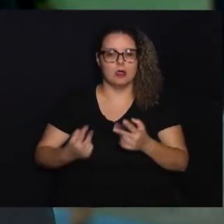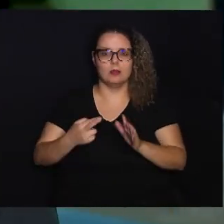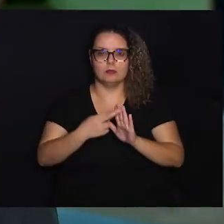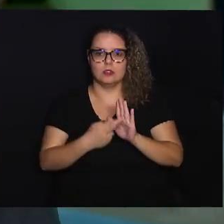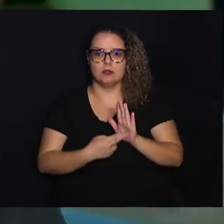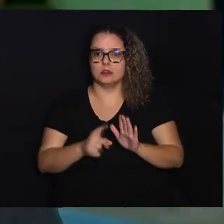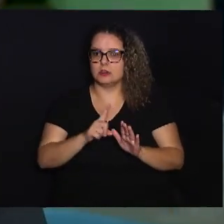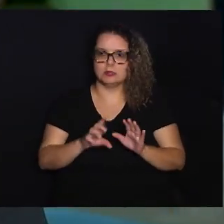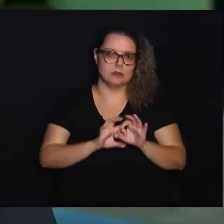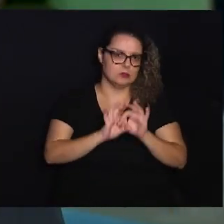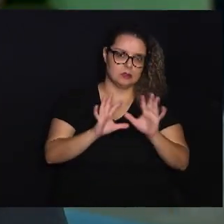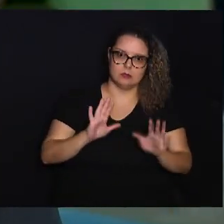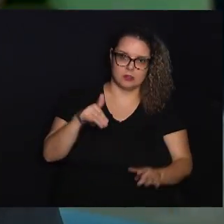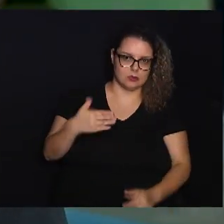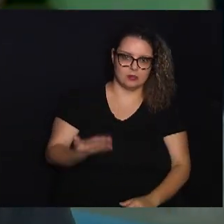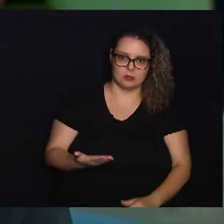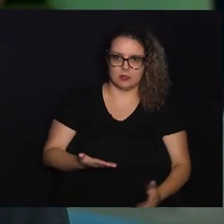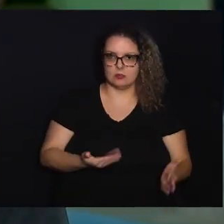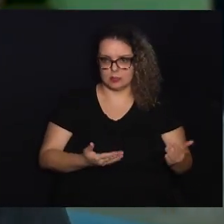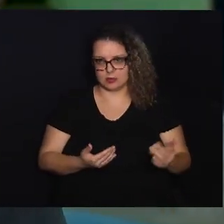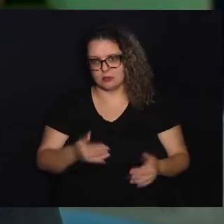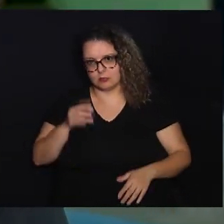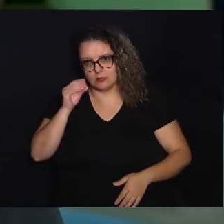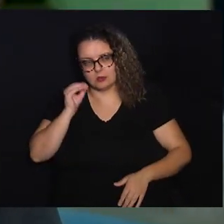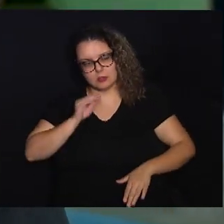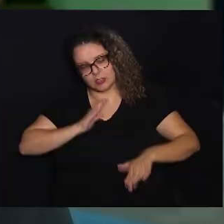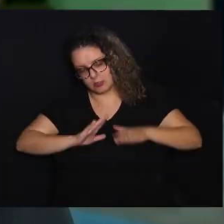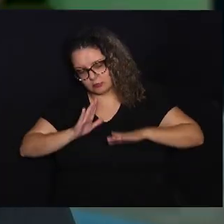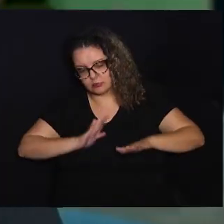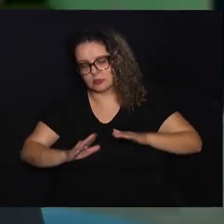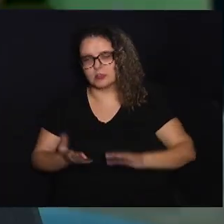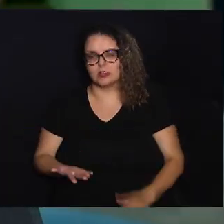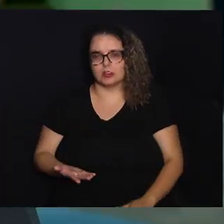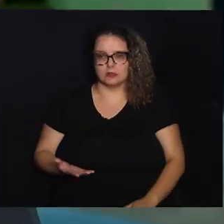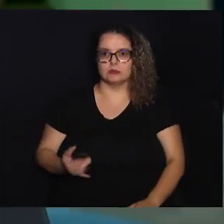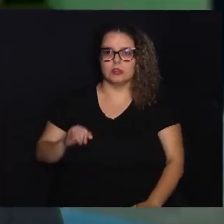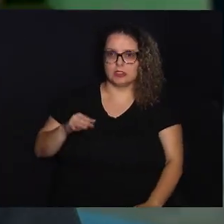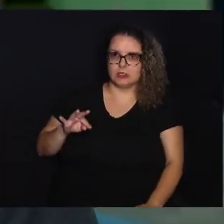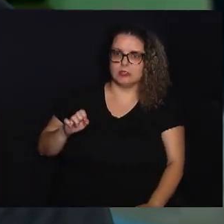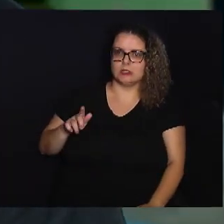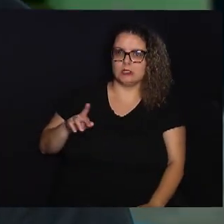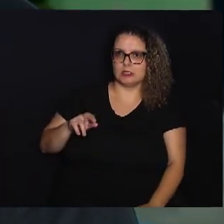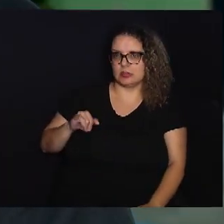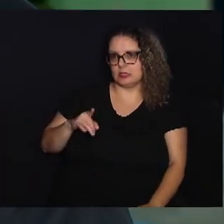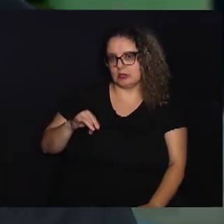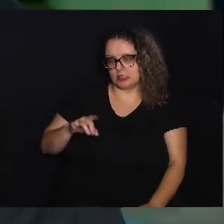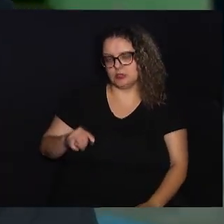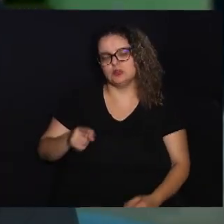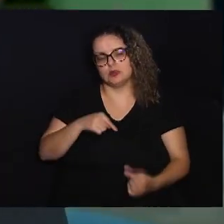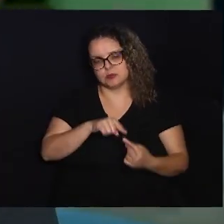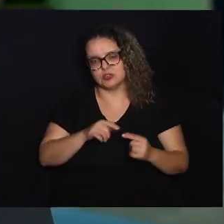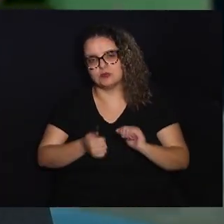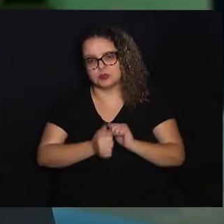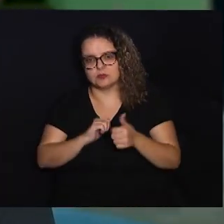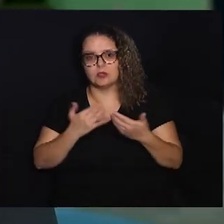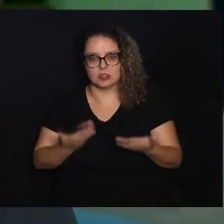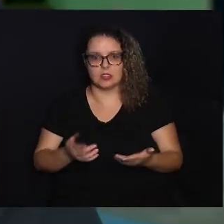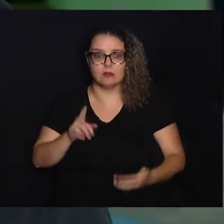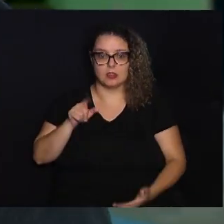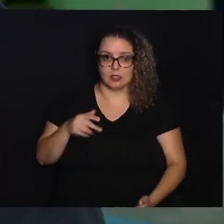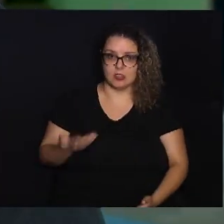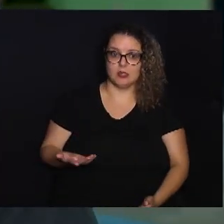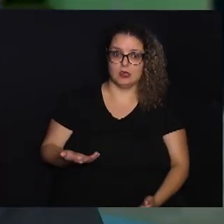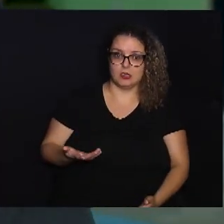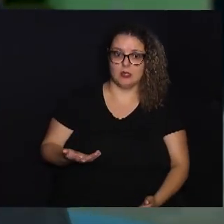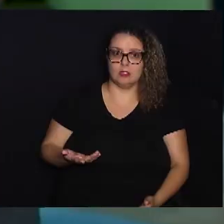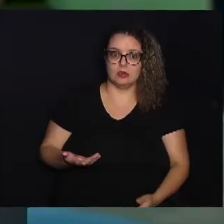liberando algumas regras que não são liberadas quando você é mais jovem. Até para preservar a integridade, porque o objetivo do esporte, né,